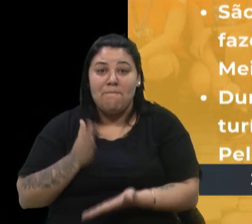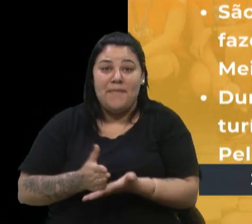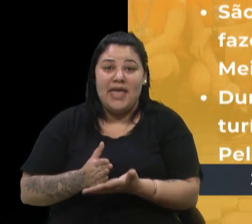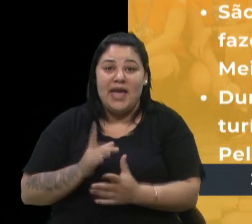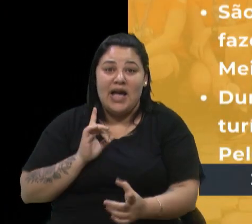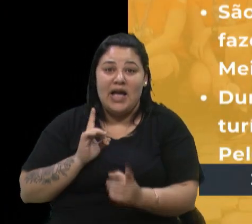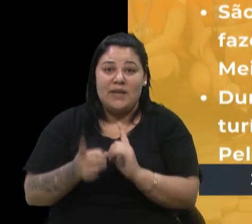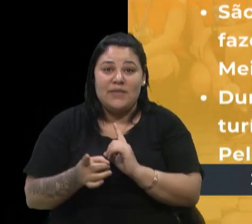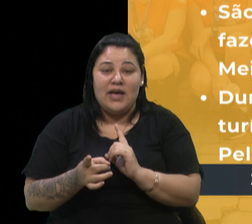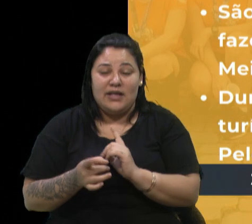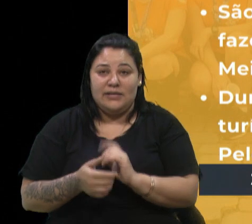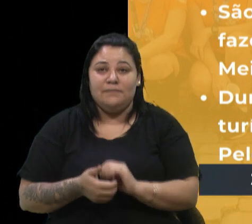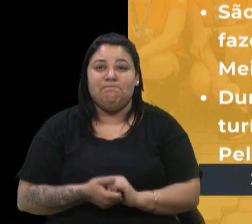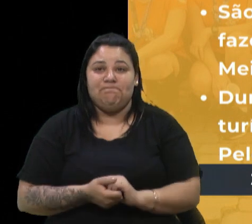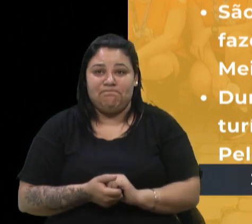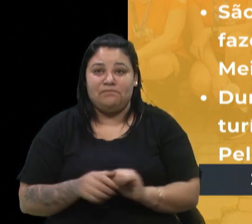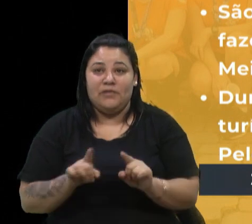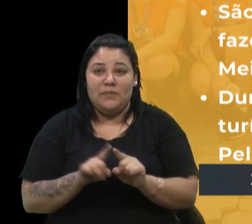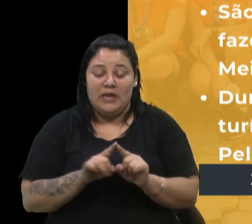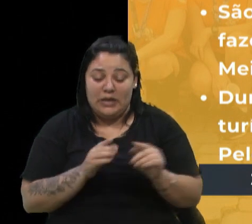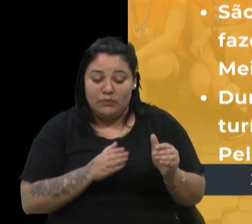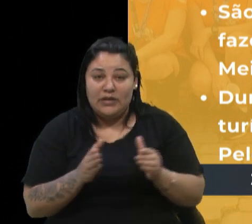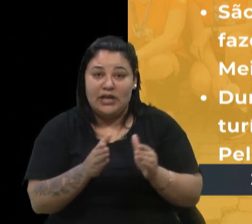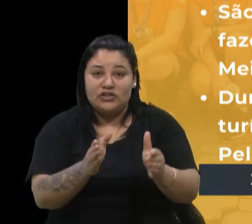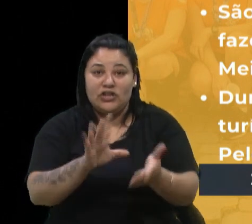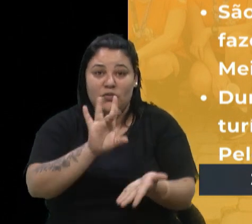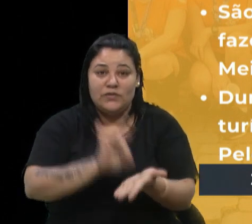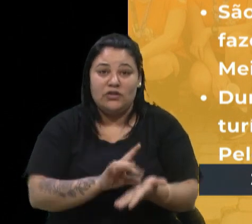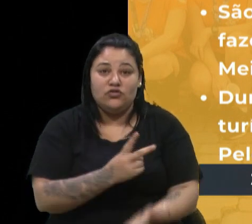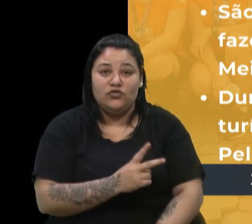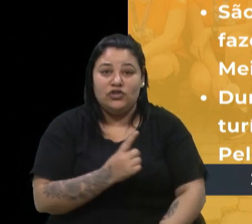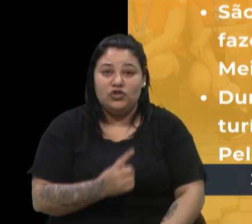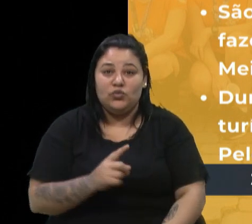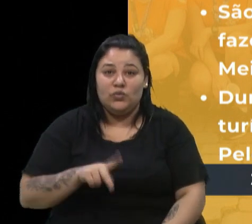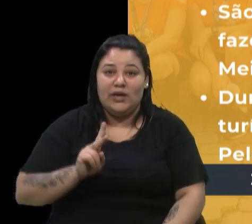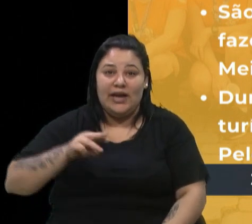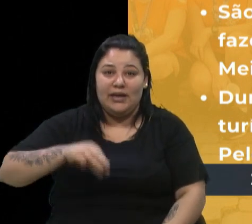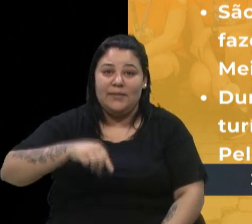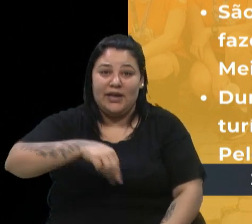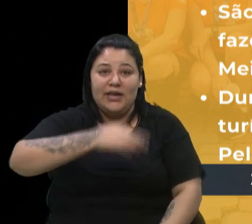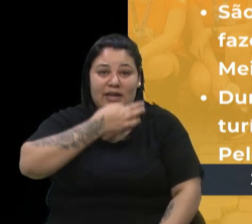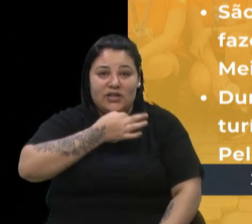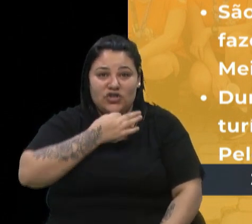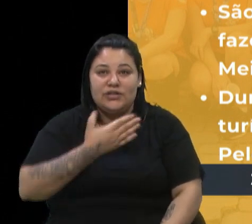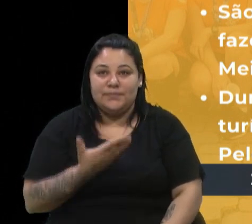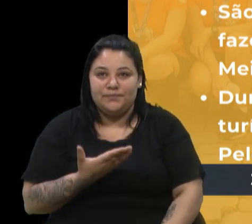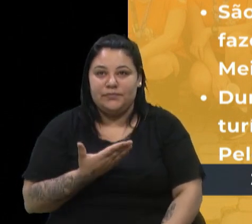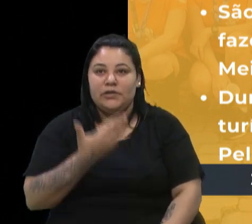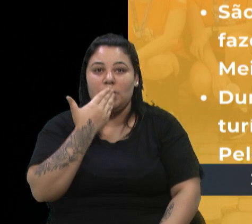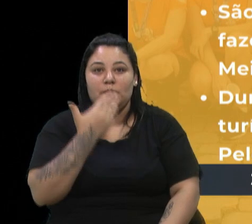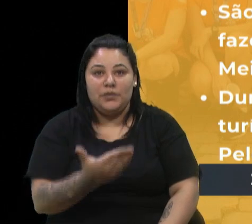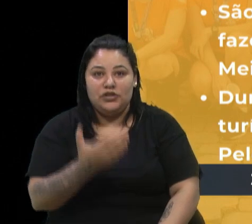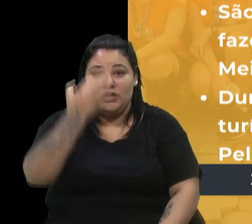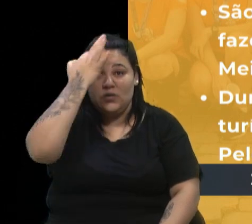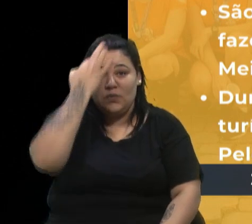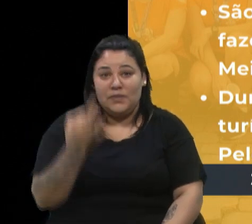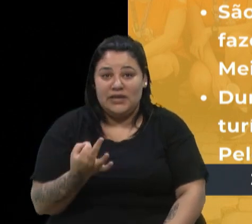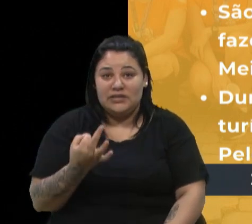auferida, e com trajeto oficial de 21 quilômetros aqui em Caxias do Sul. Então, pedir essa